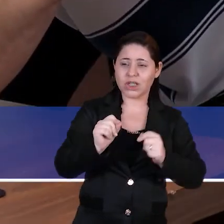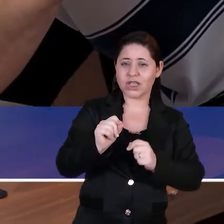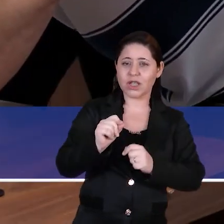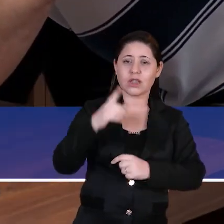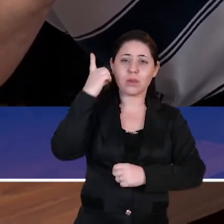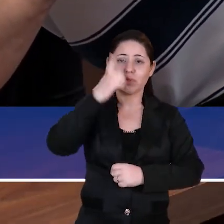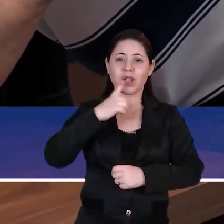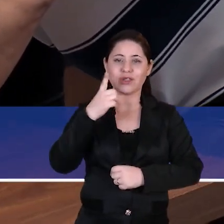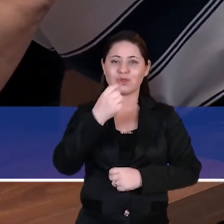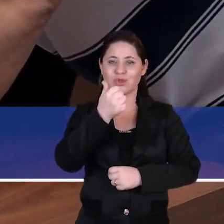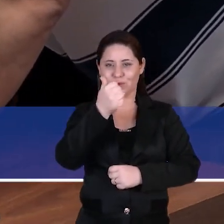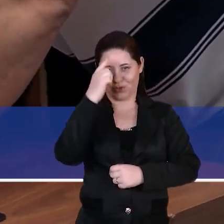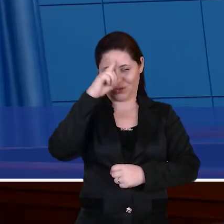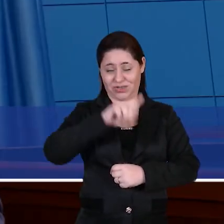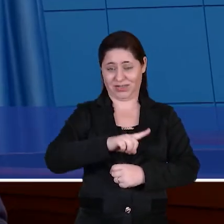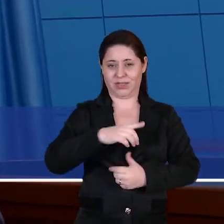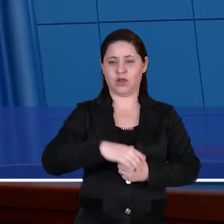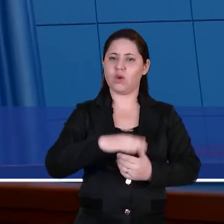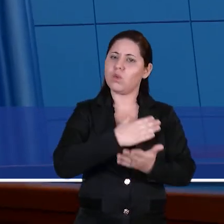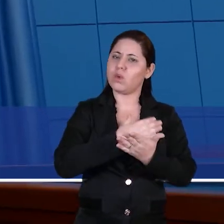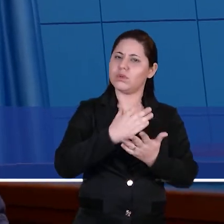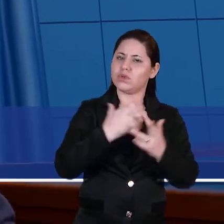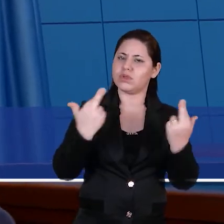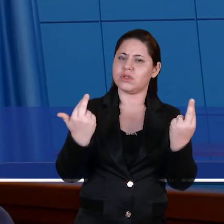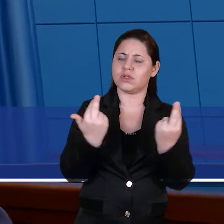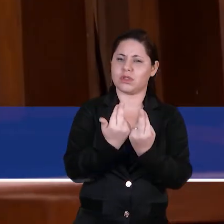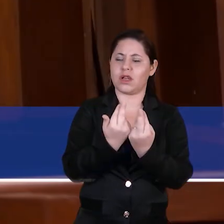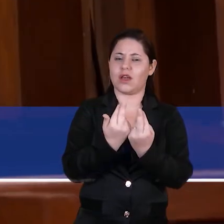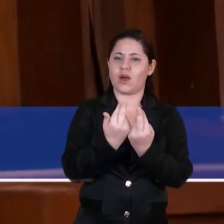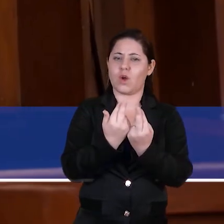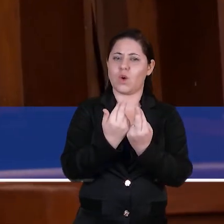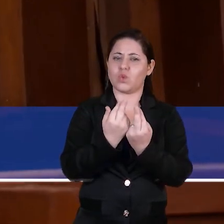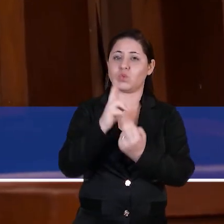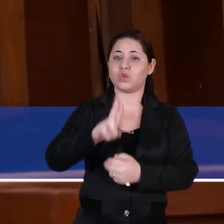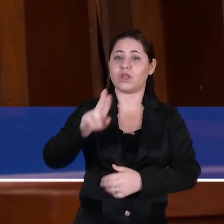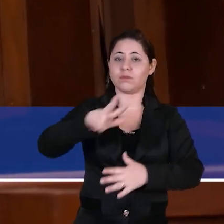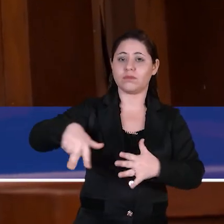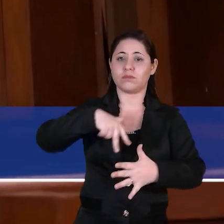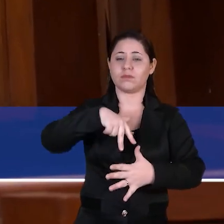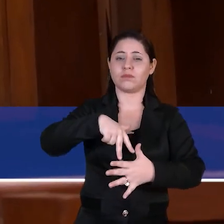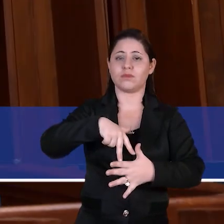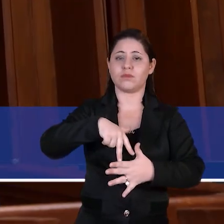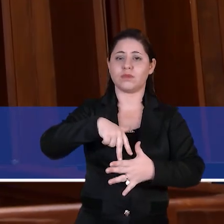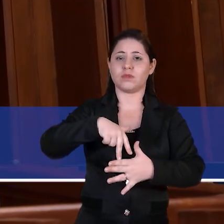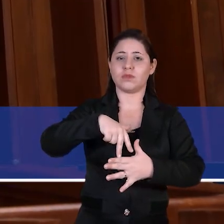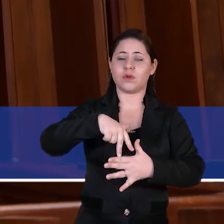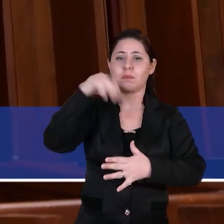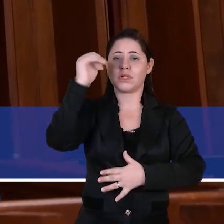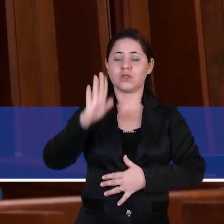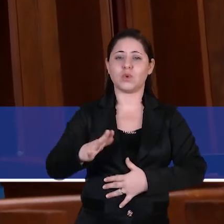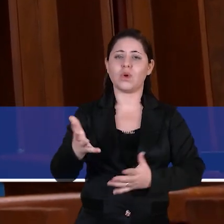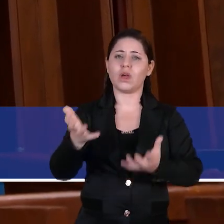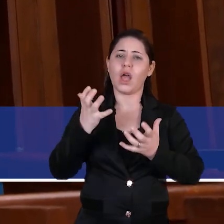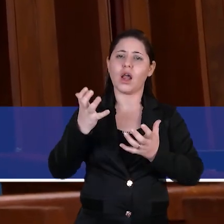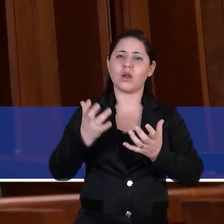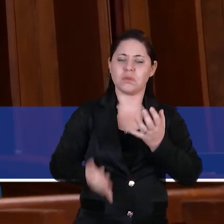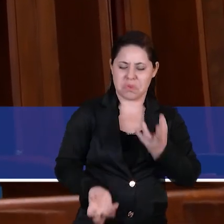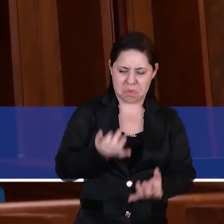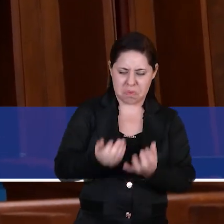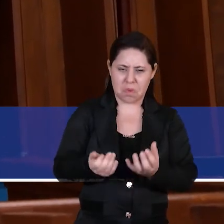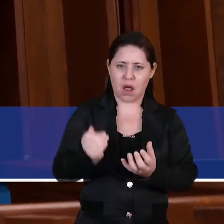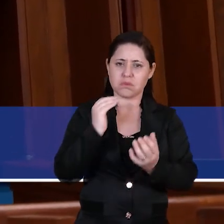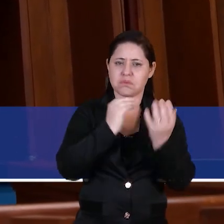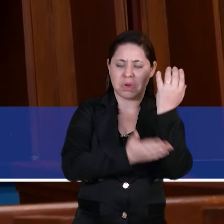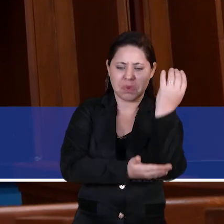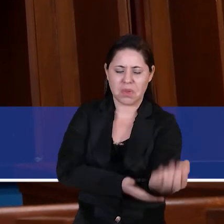tornarem deputados por um dia. E assim que começou a sessão, foi a vez de usar a tribuna. O Brasil que eu quero para o futuro é um Brasil sem